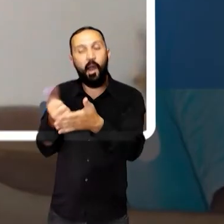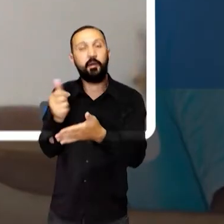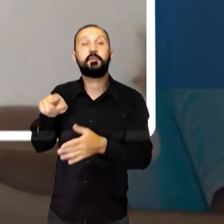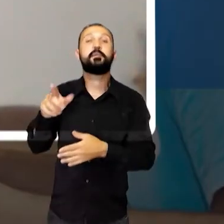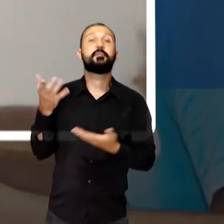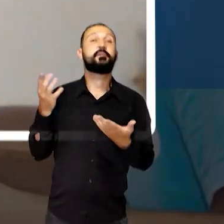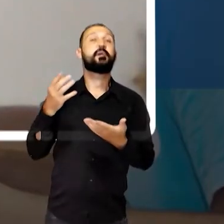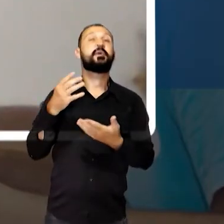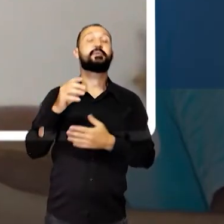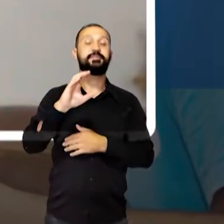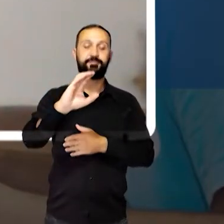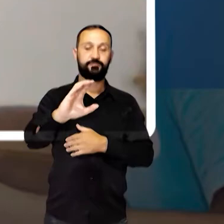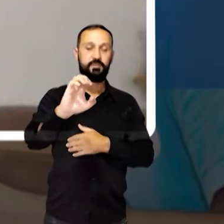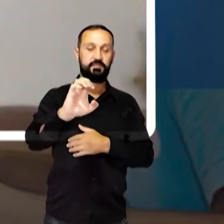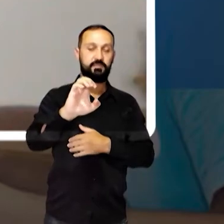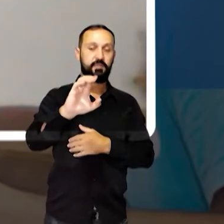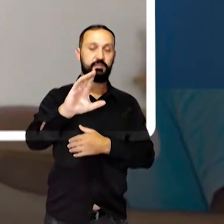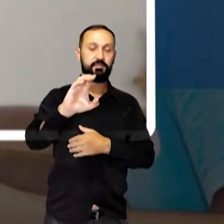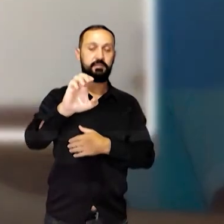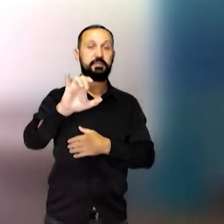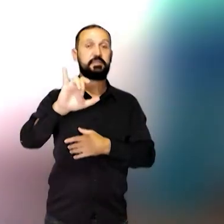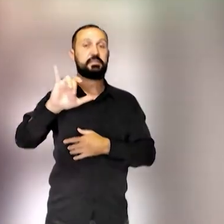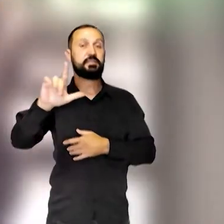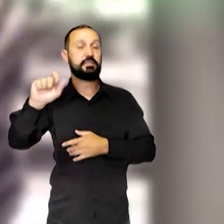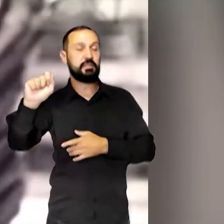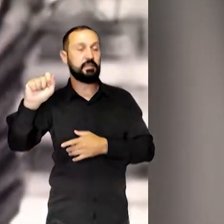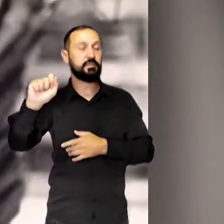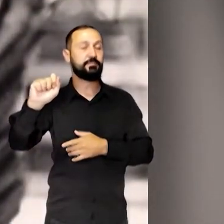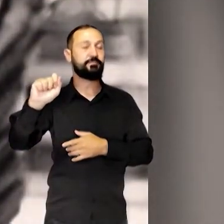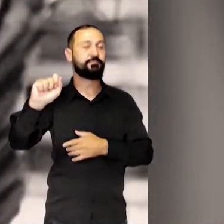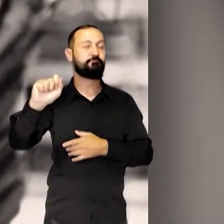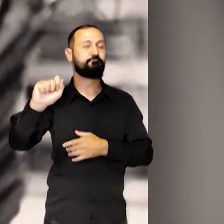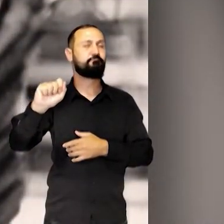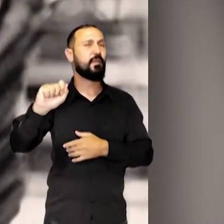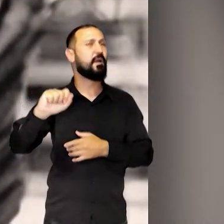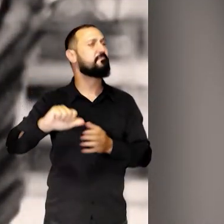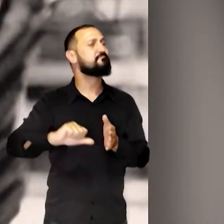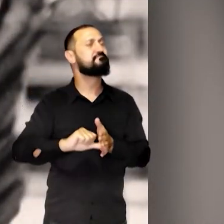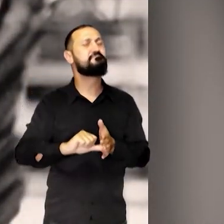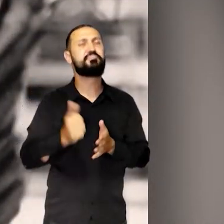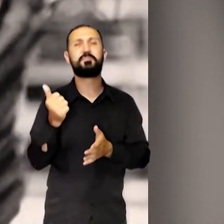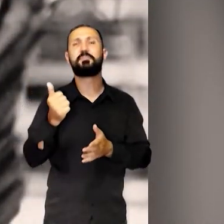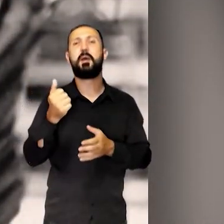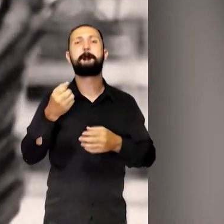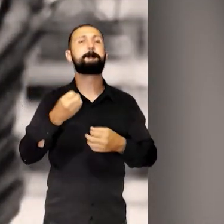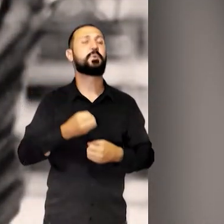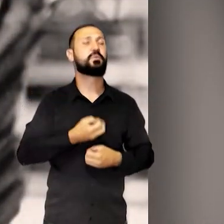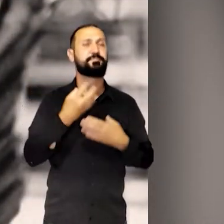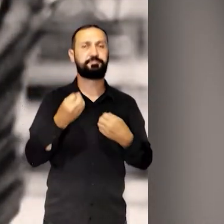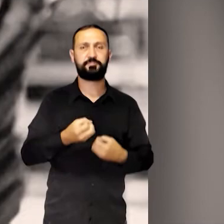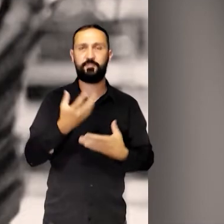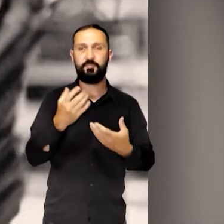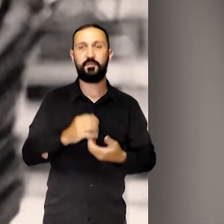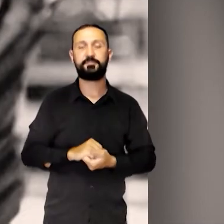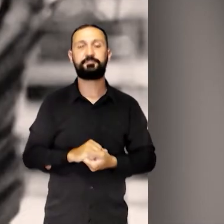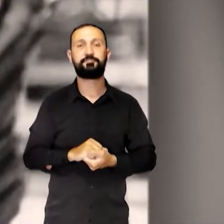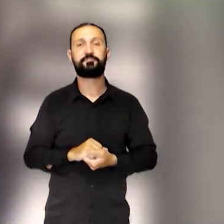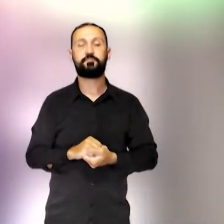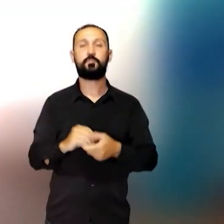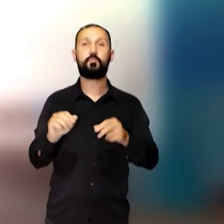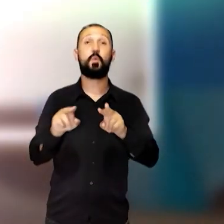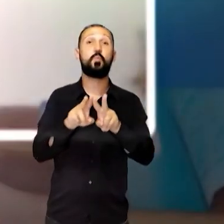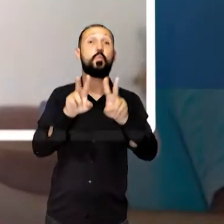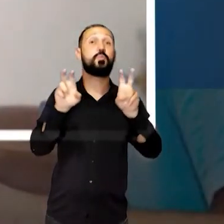Você falou em Cecília Meirelles, que para mim é a grande dama da poesia,